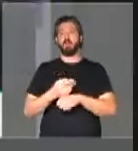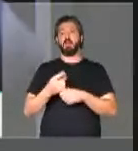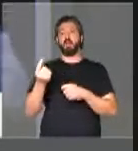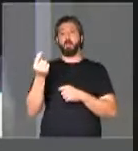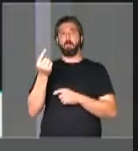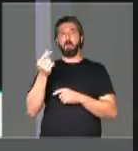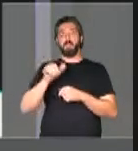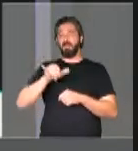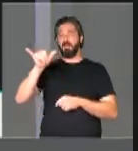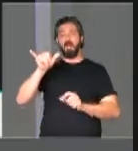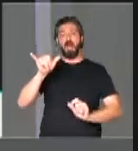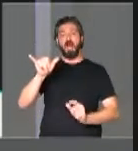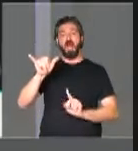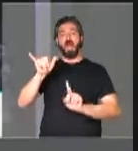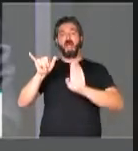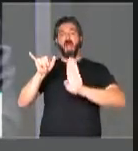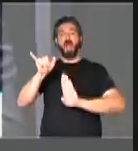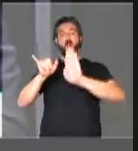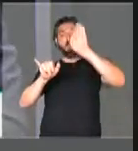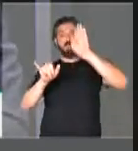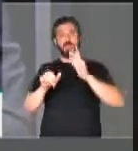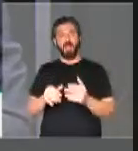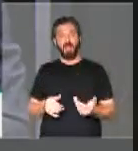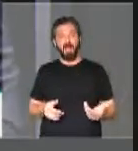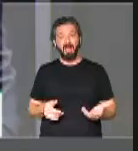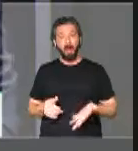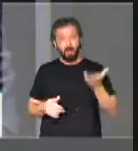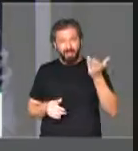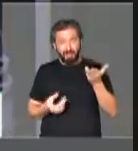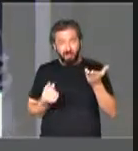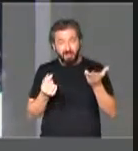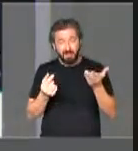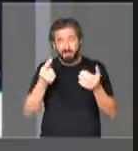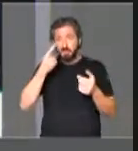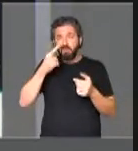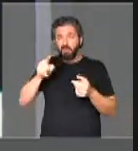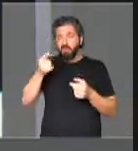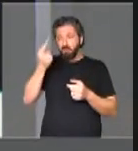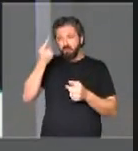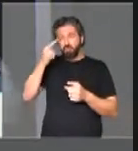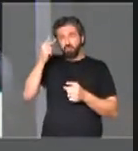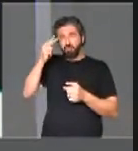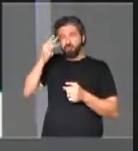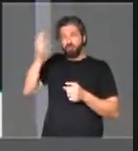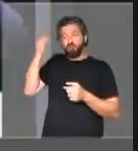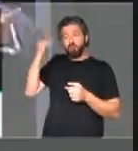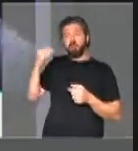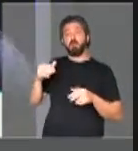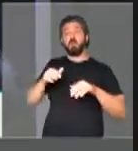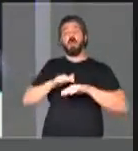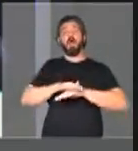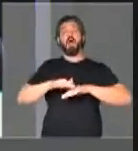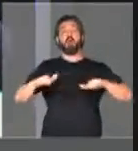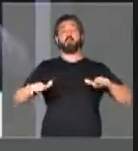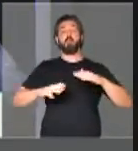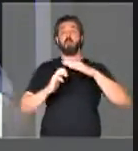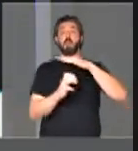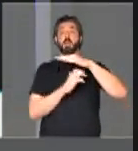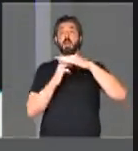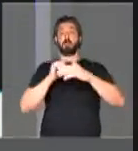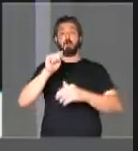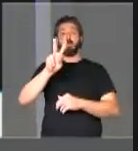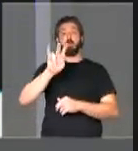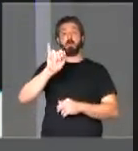passagens aéreas aumentarem de preço. Vimos recentemente, poucos dias atrás, o fechamento da